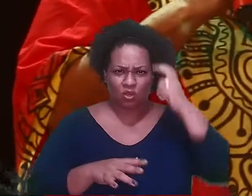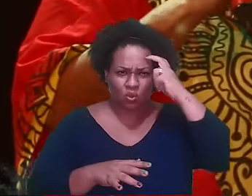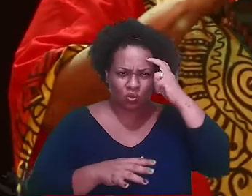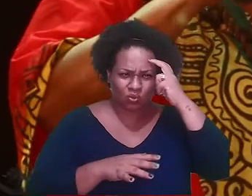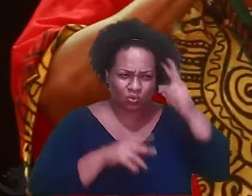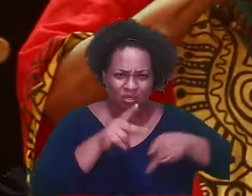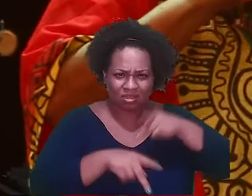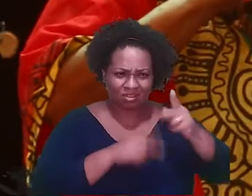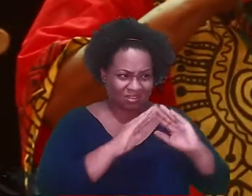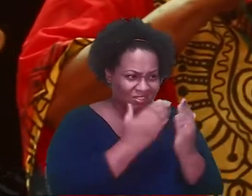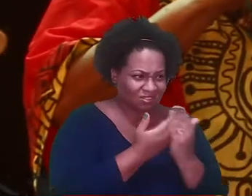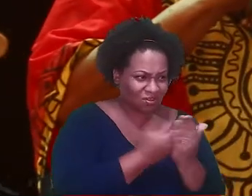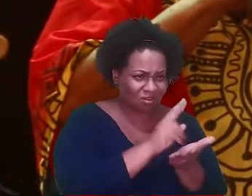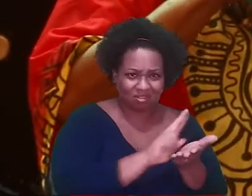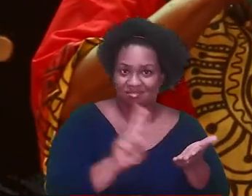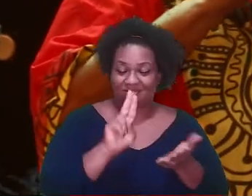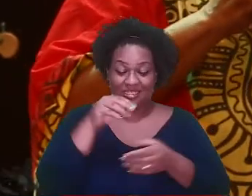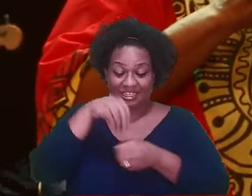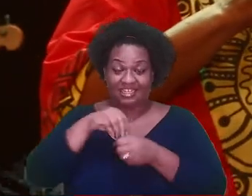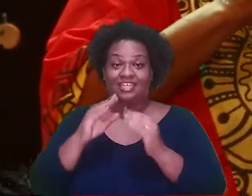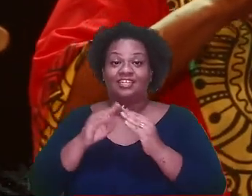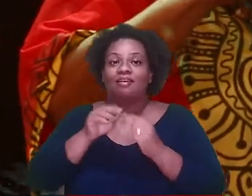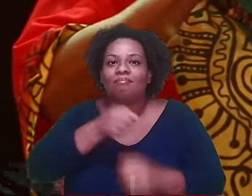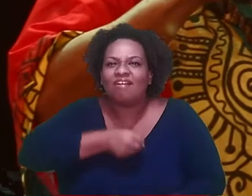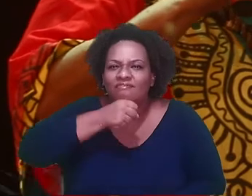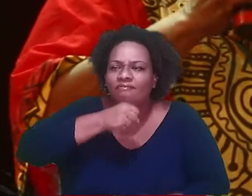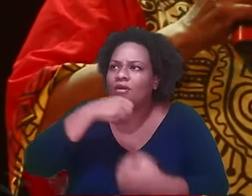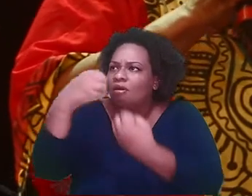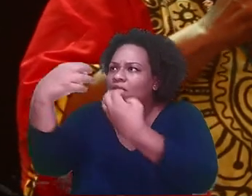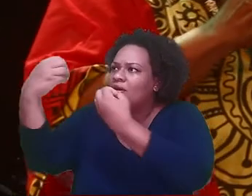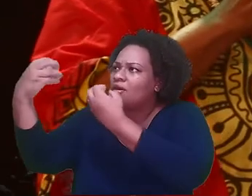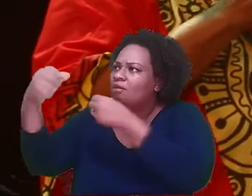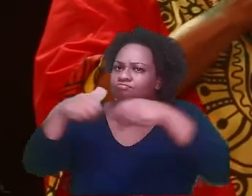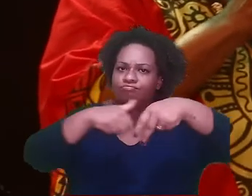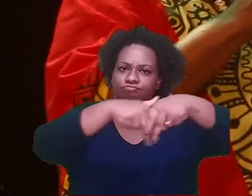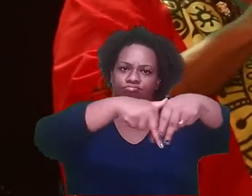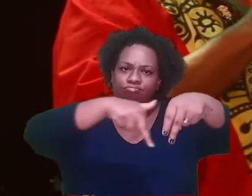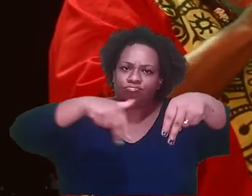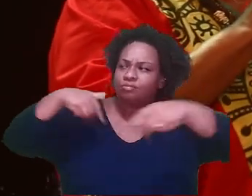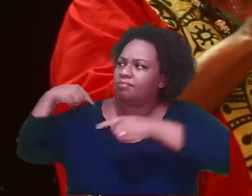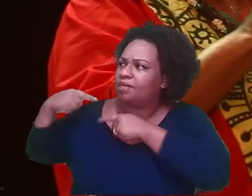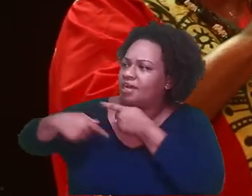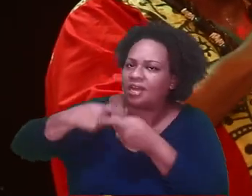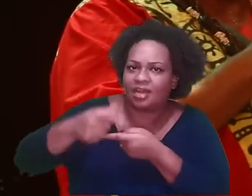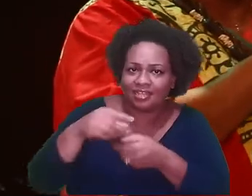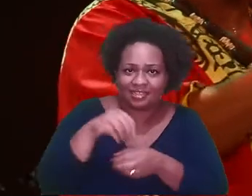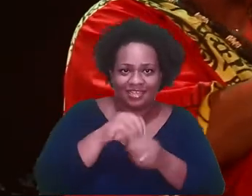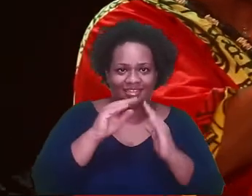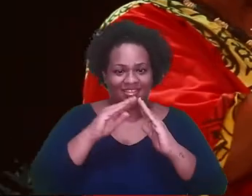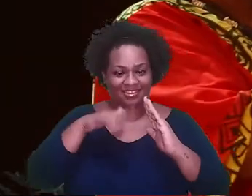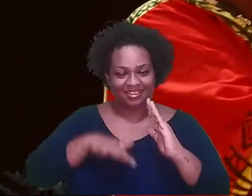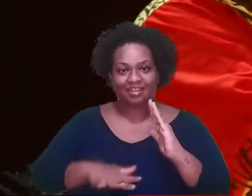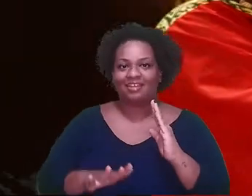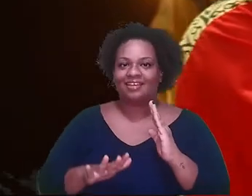na universidade, não. É dentro de casa, com os mais velhos, com a ancestralidade dos terreiros. E a gente preserva isso.